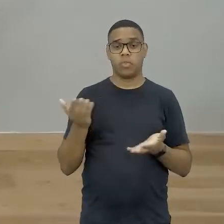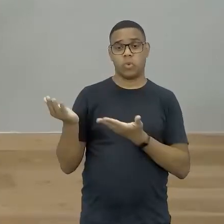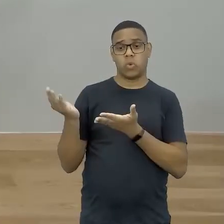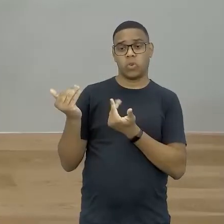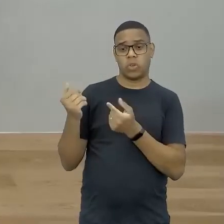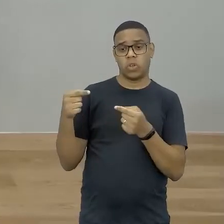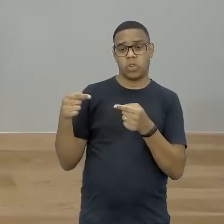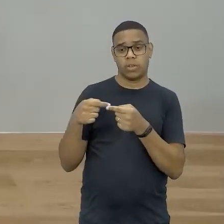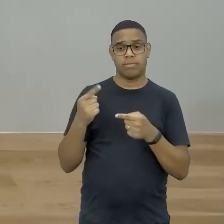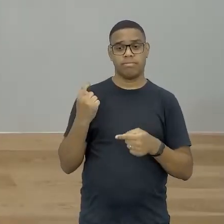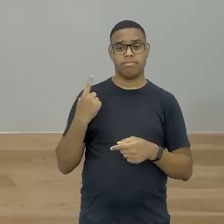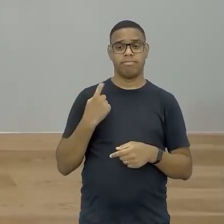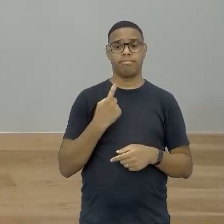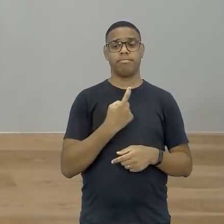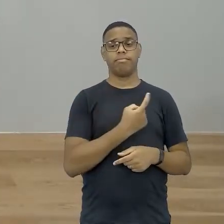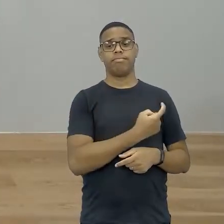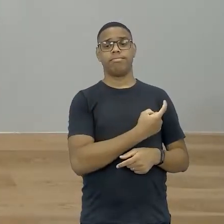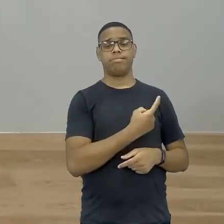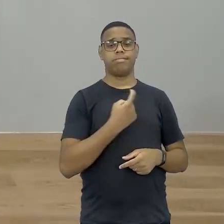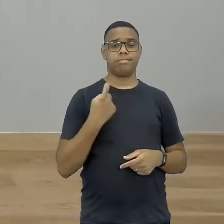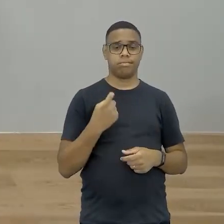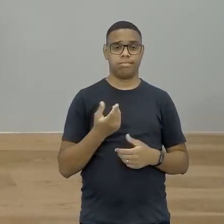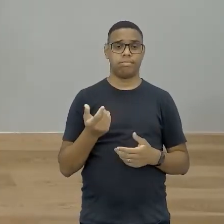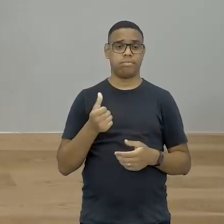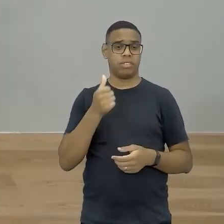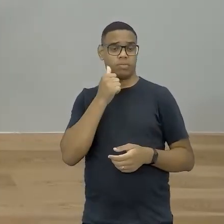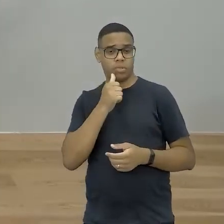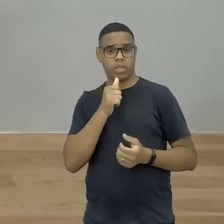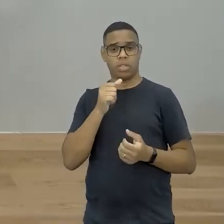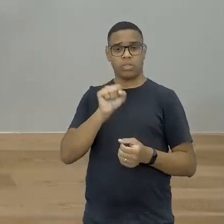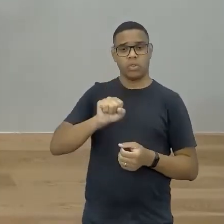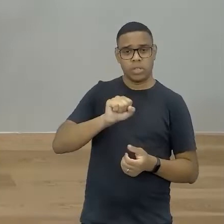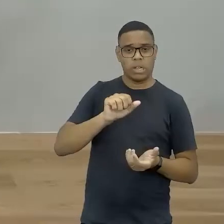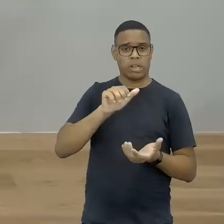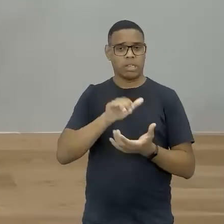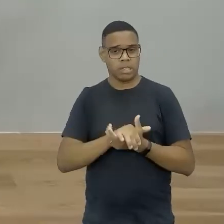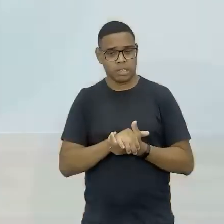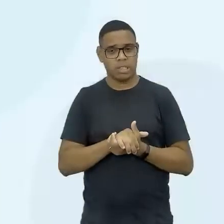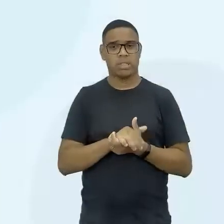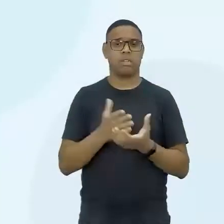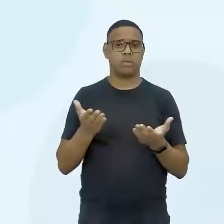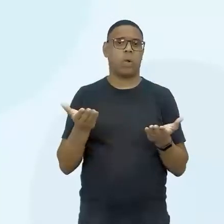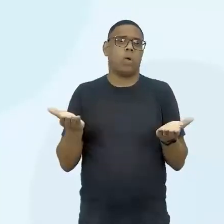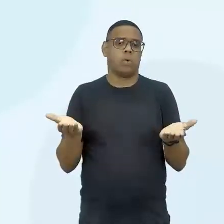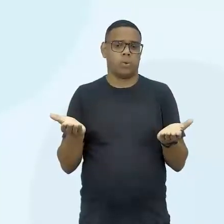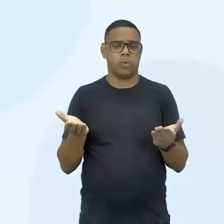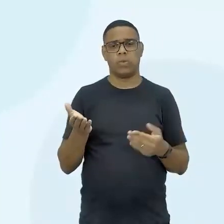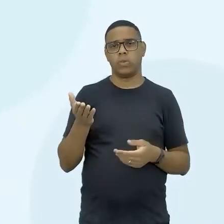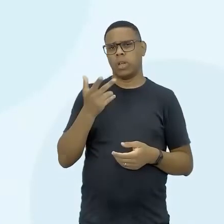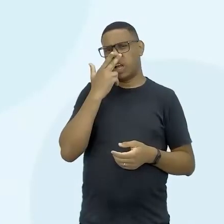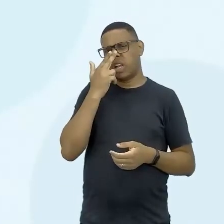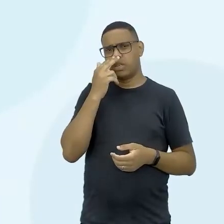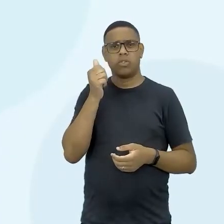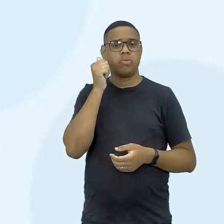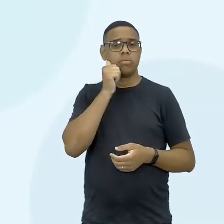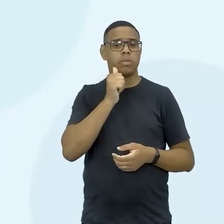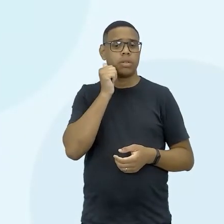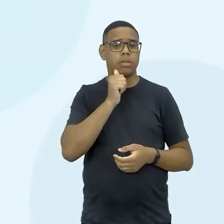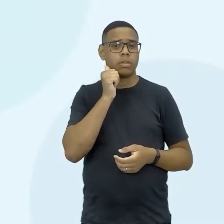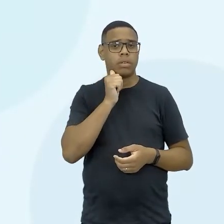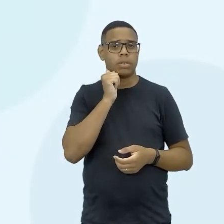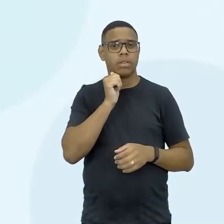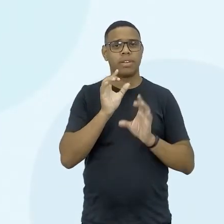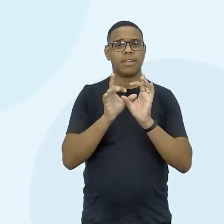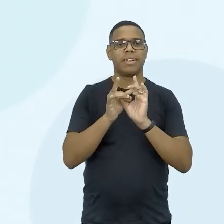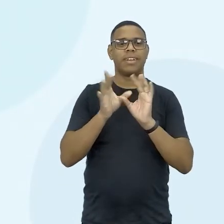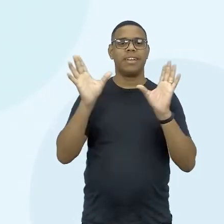jovens ou jovens senhoras, casadas, solteiras? Para mulheres